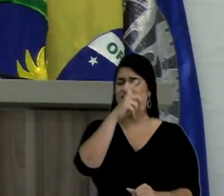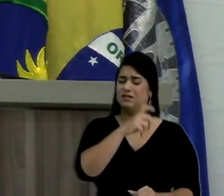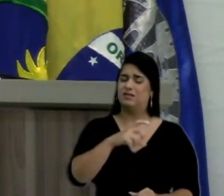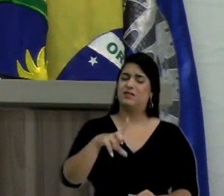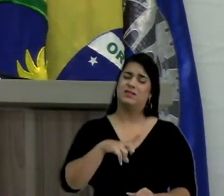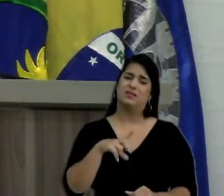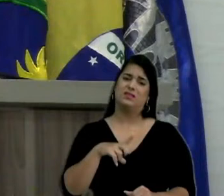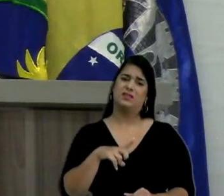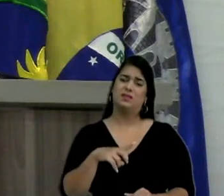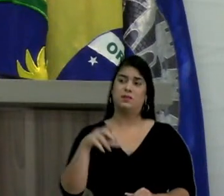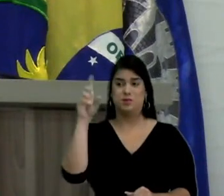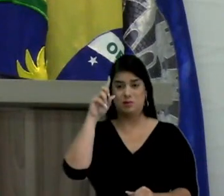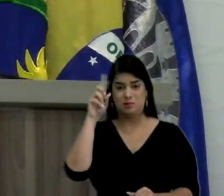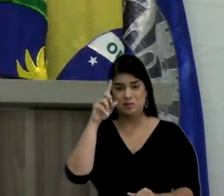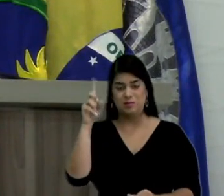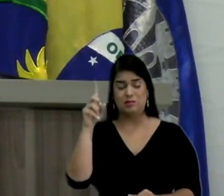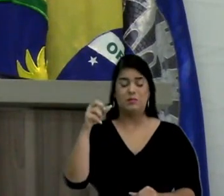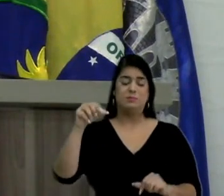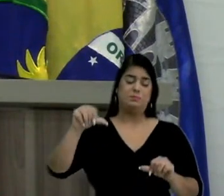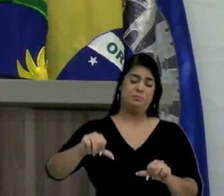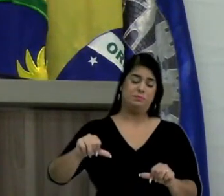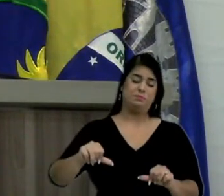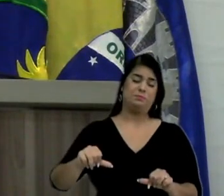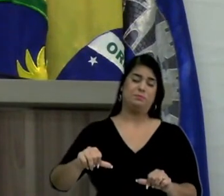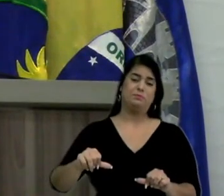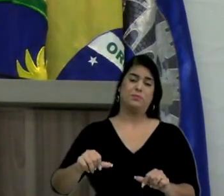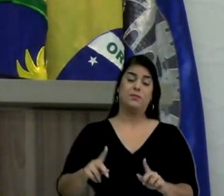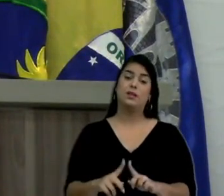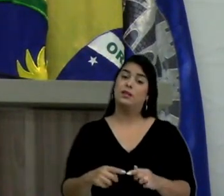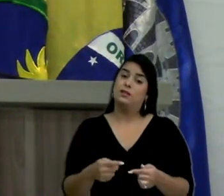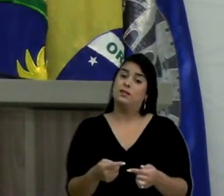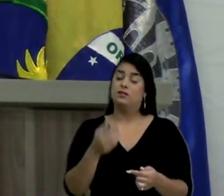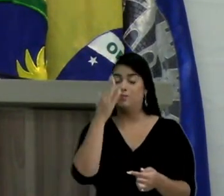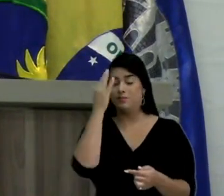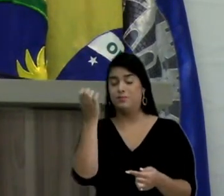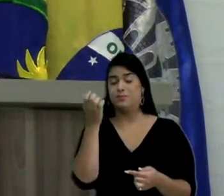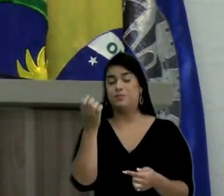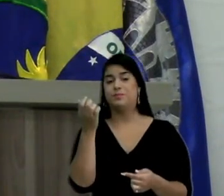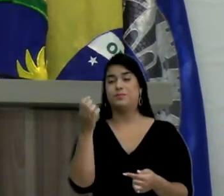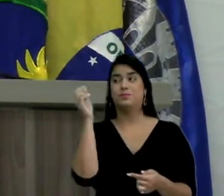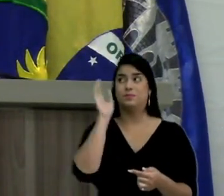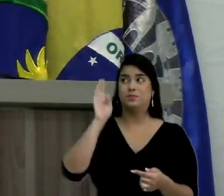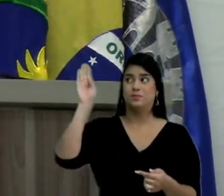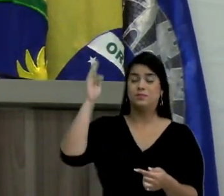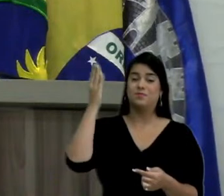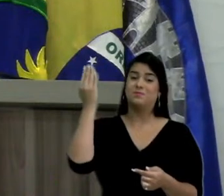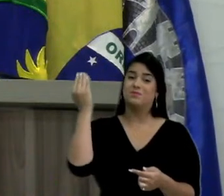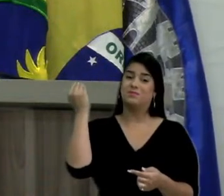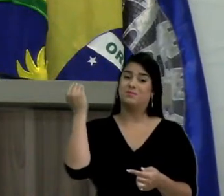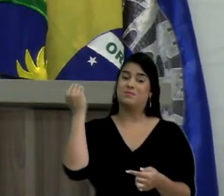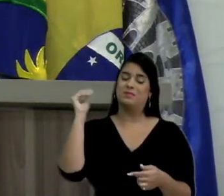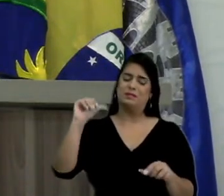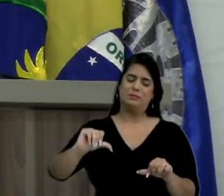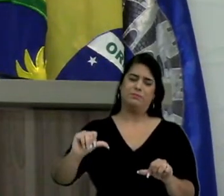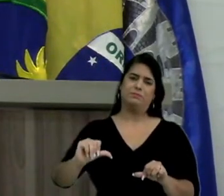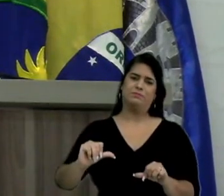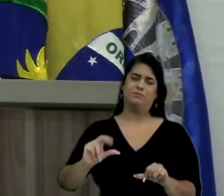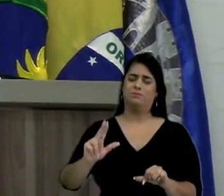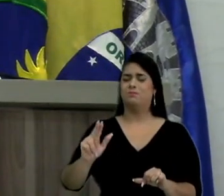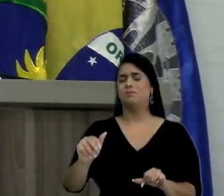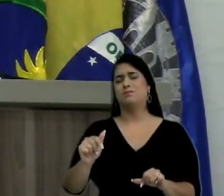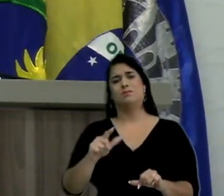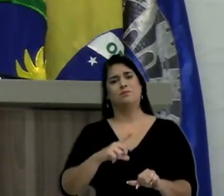dia fica pior mas também a gente sabe que no mandato anterior a gente não tem nunca teve as